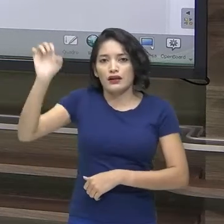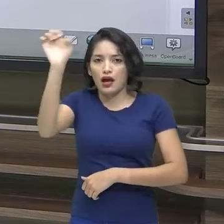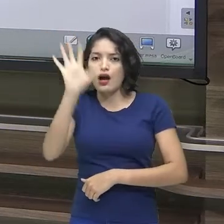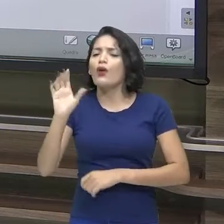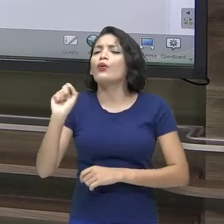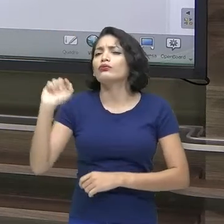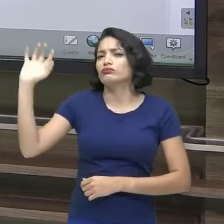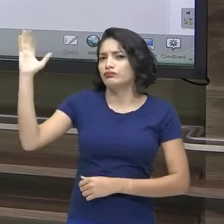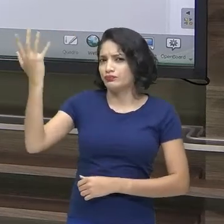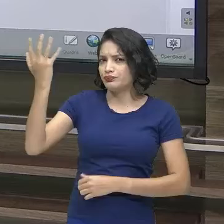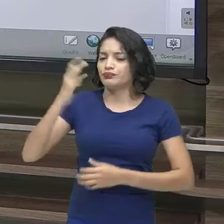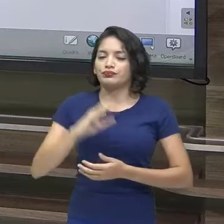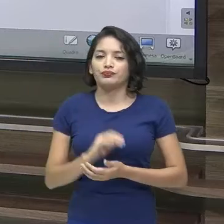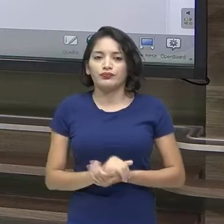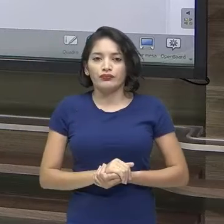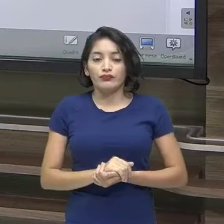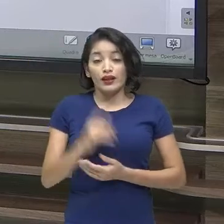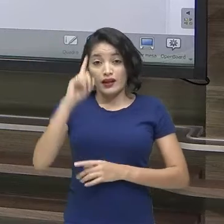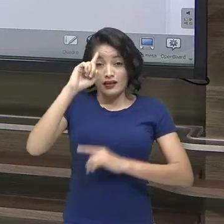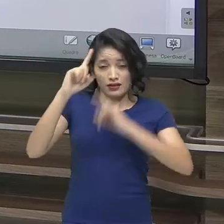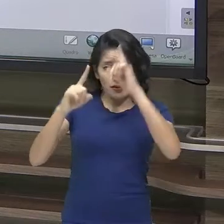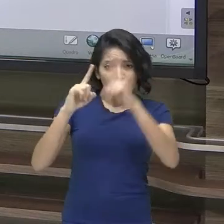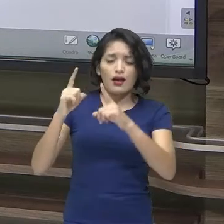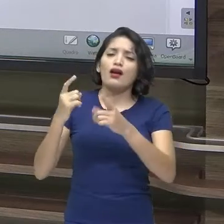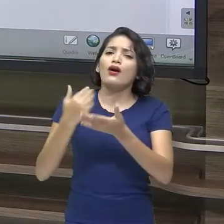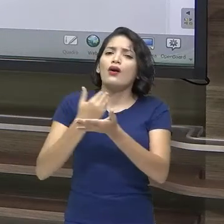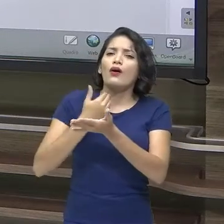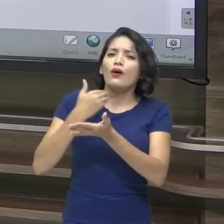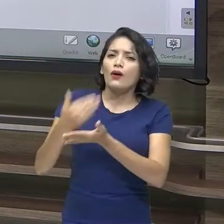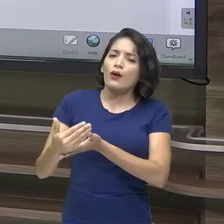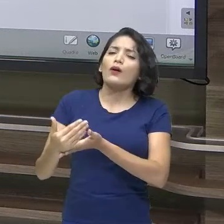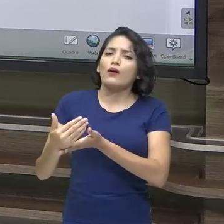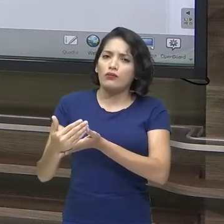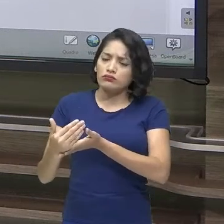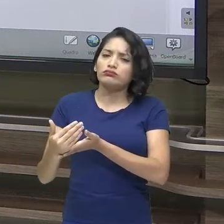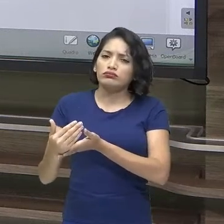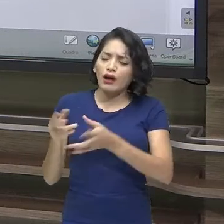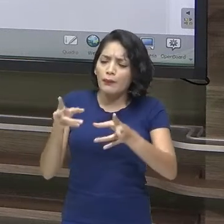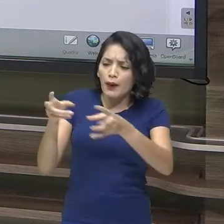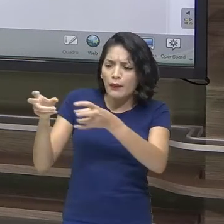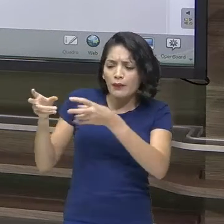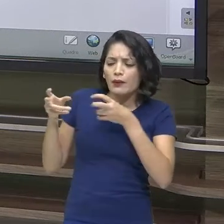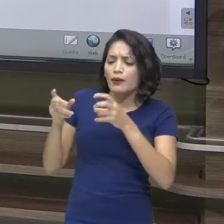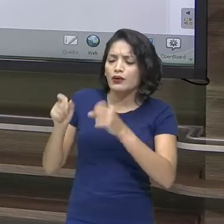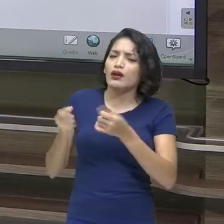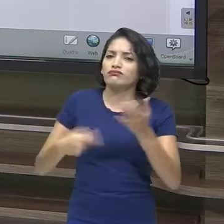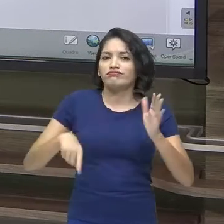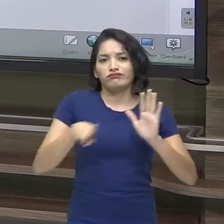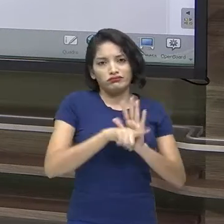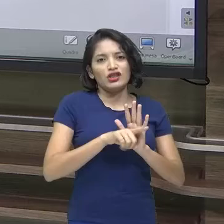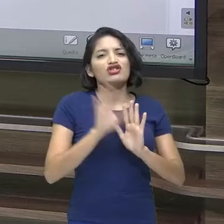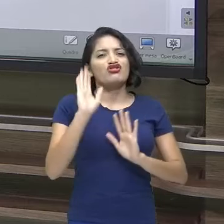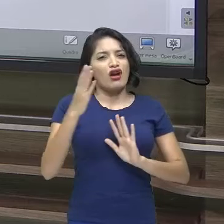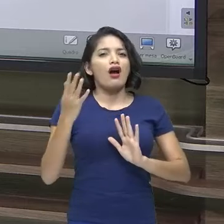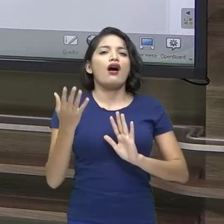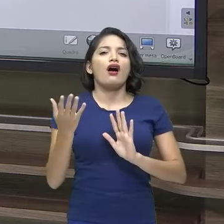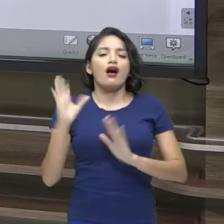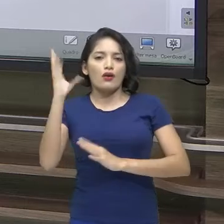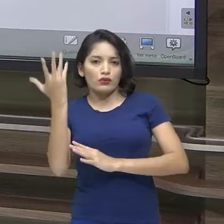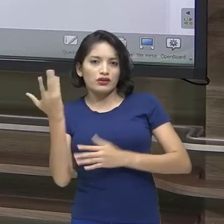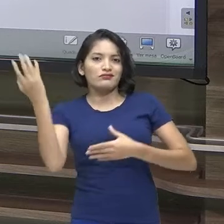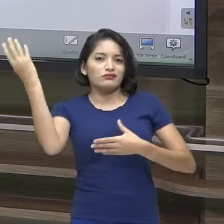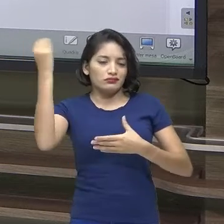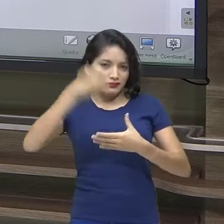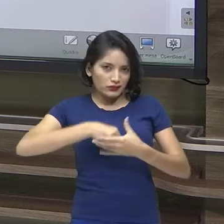vai acontecer? Essa ideia vai começar a trazer uma imagem muito negativa do que acontecia ali na então